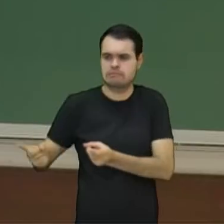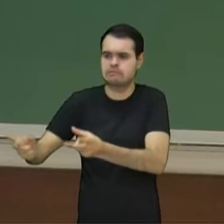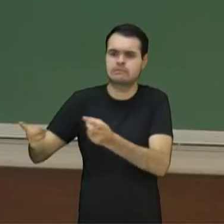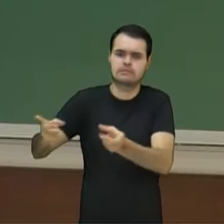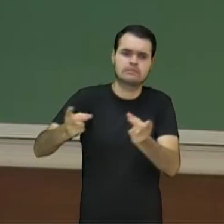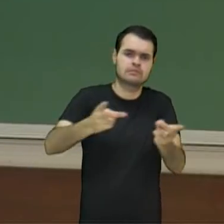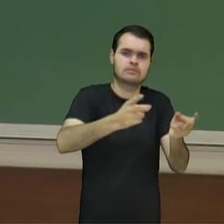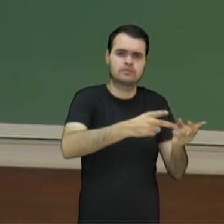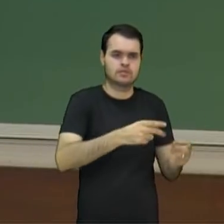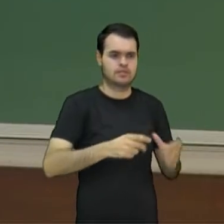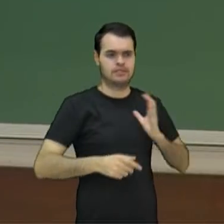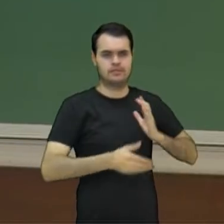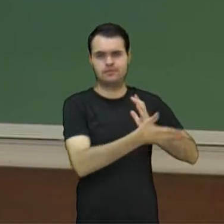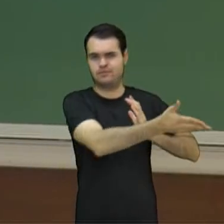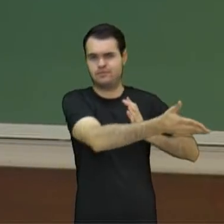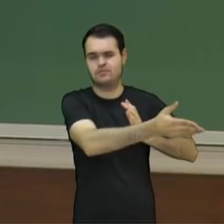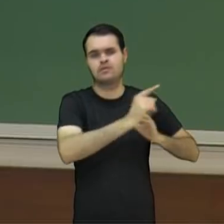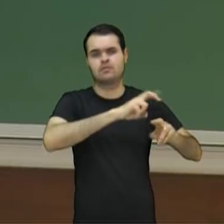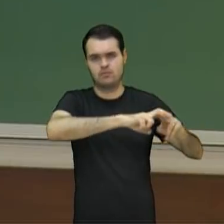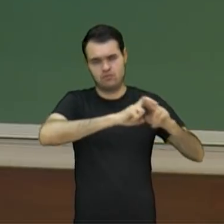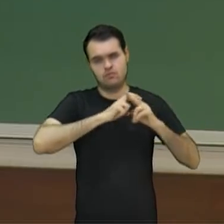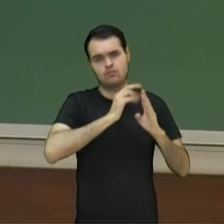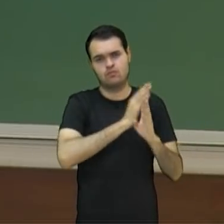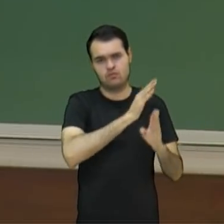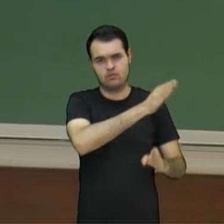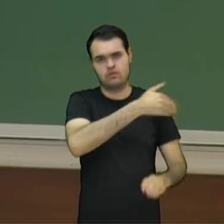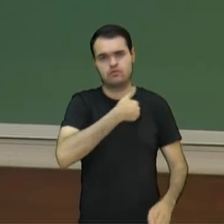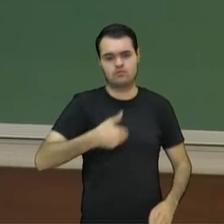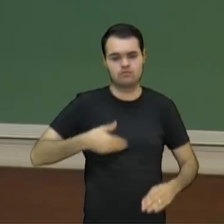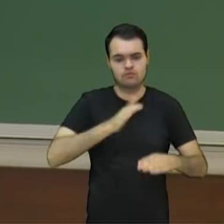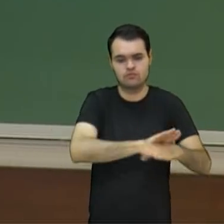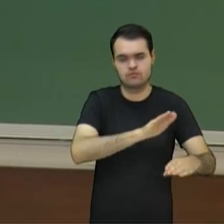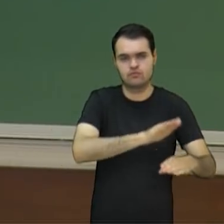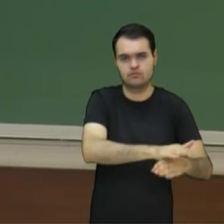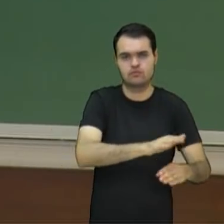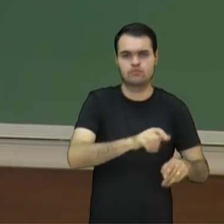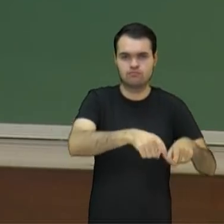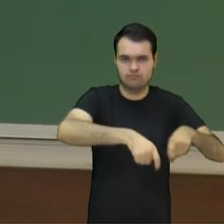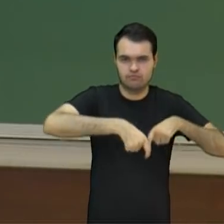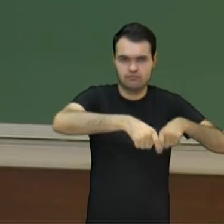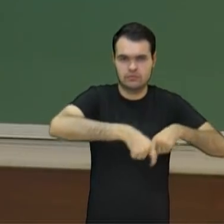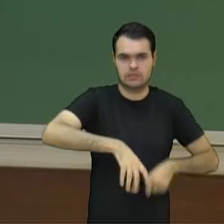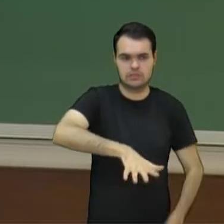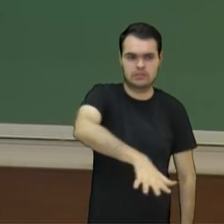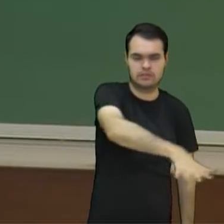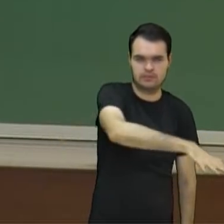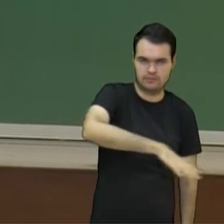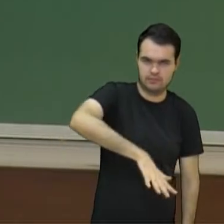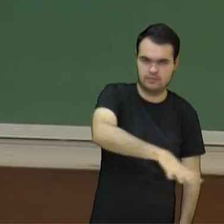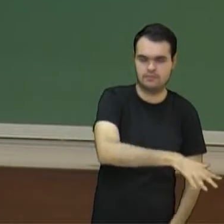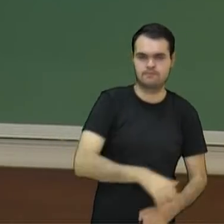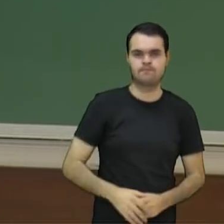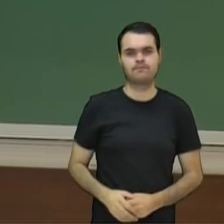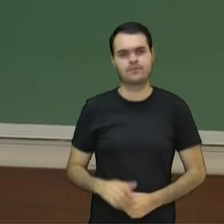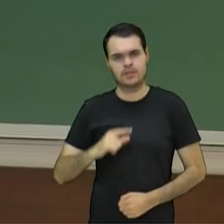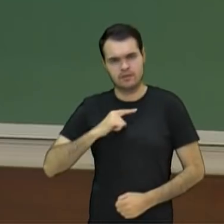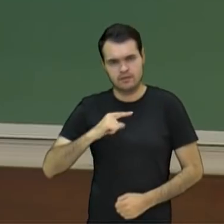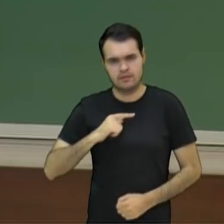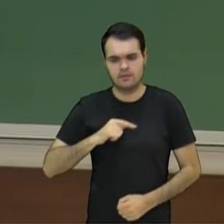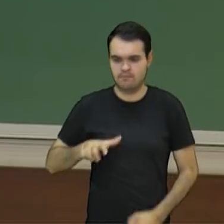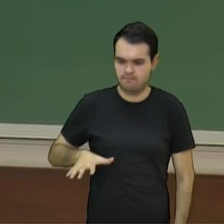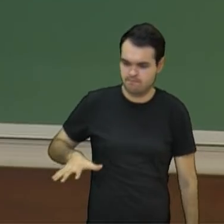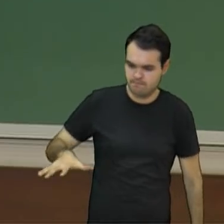com esses mais ricos por conta desses incentivos aos agricultores locais. Vai haver no campo